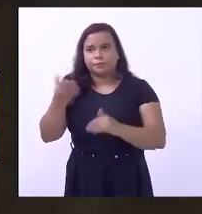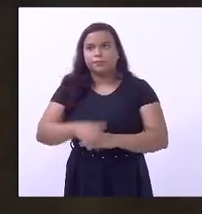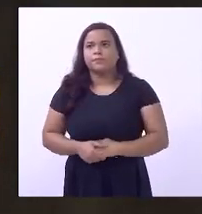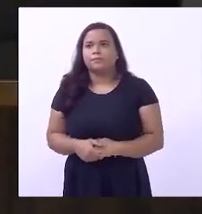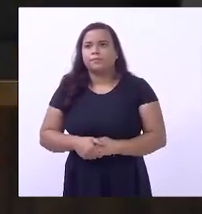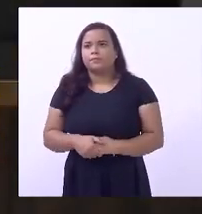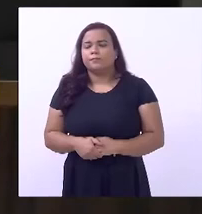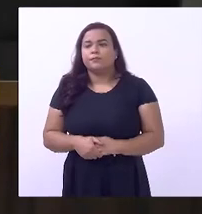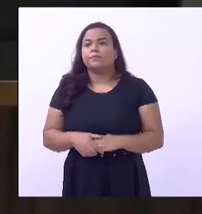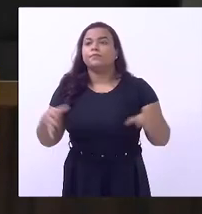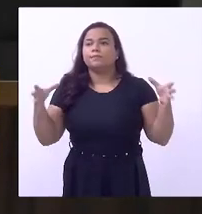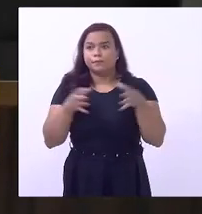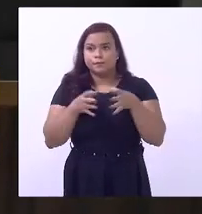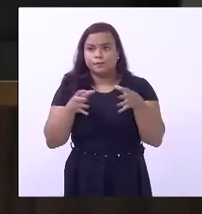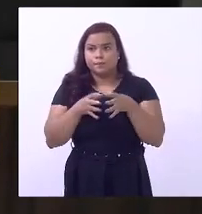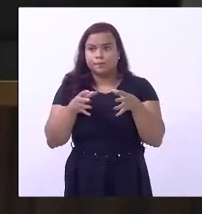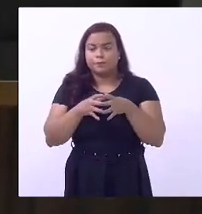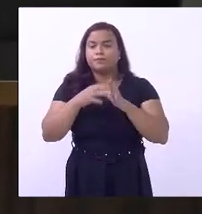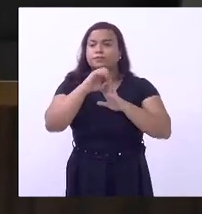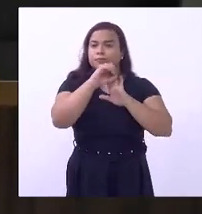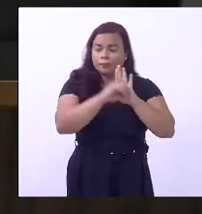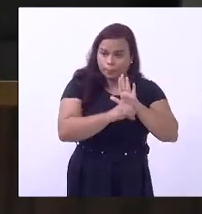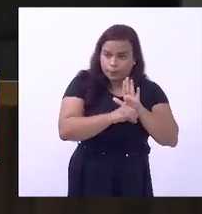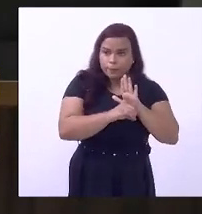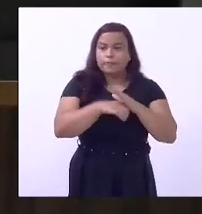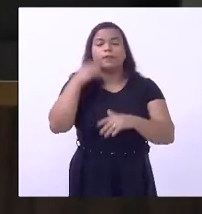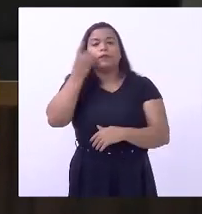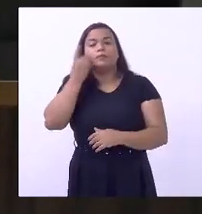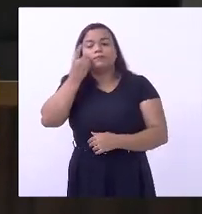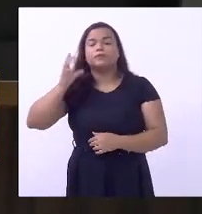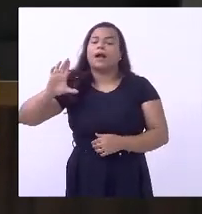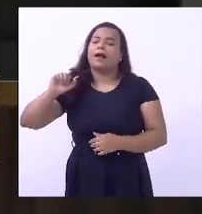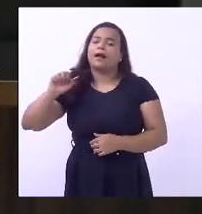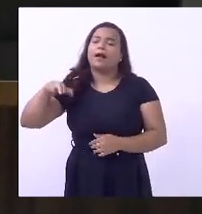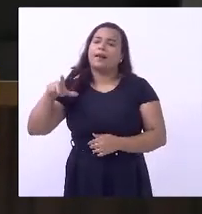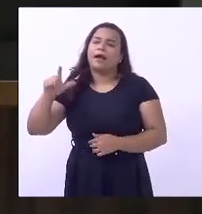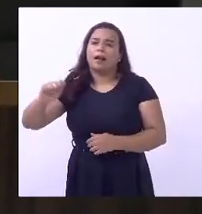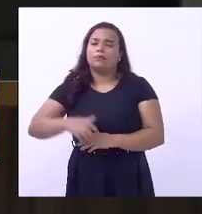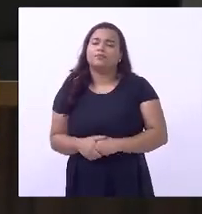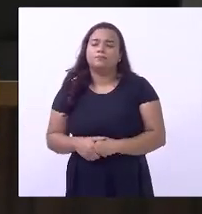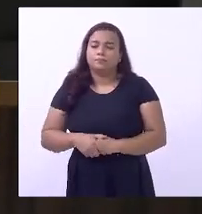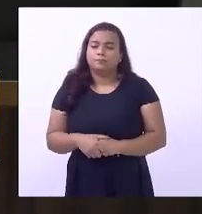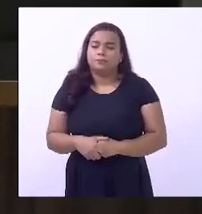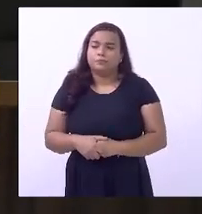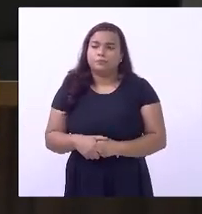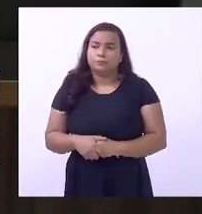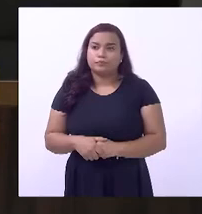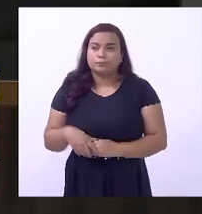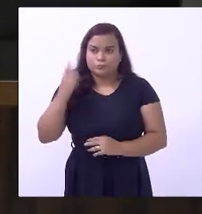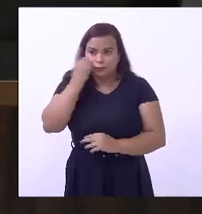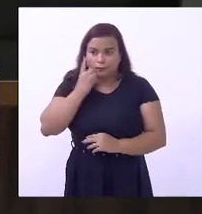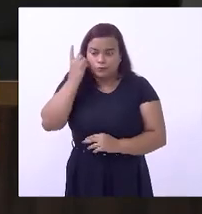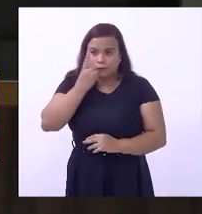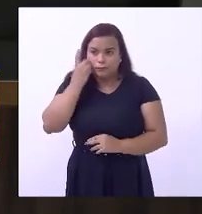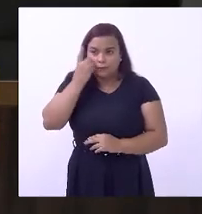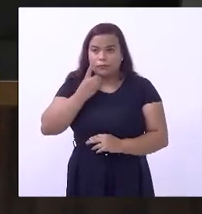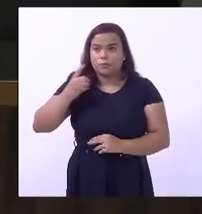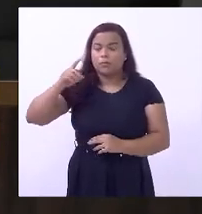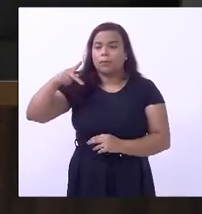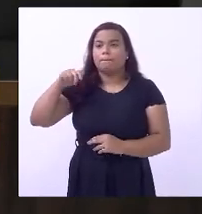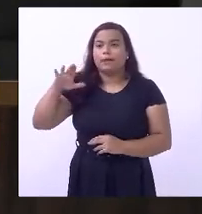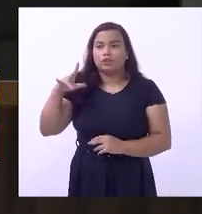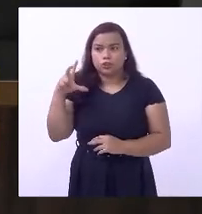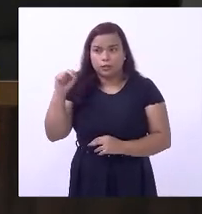Pela Comissão de Orçamento, deputado Márcio Canella. Deputado Márcio Canella. Deputado Márcio